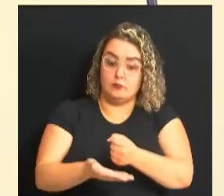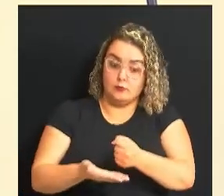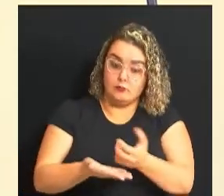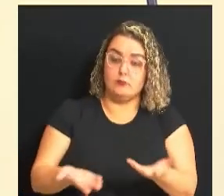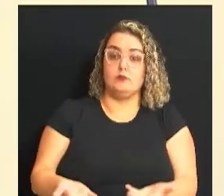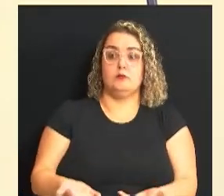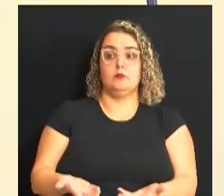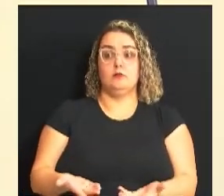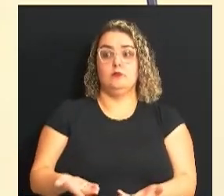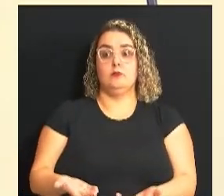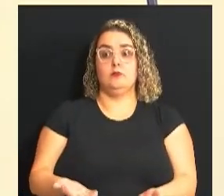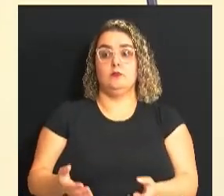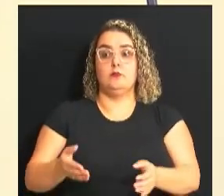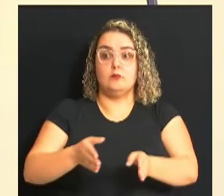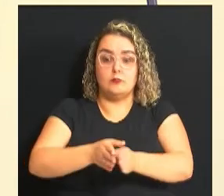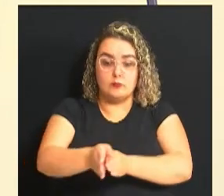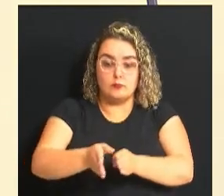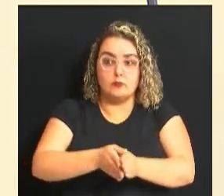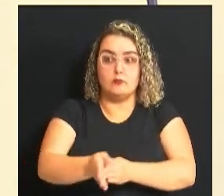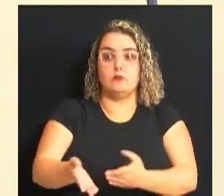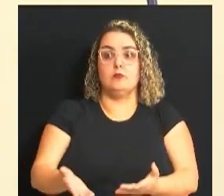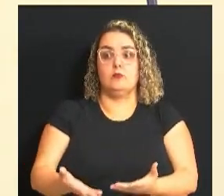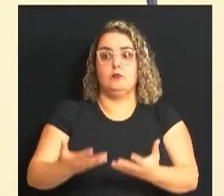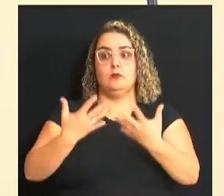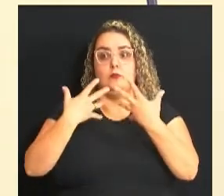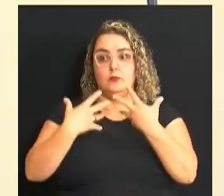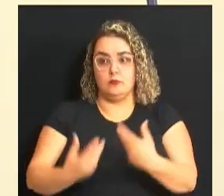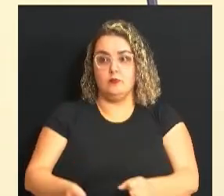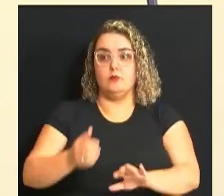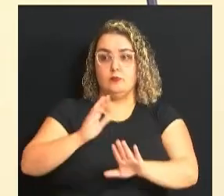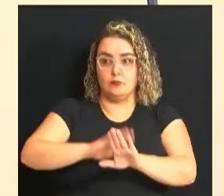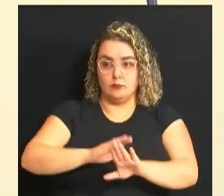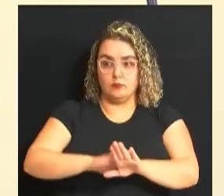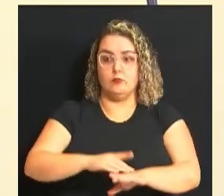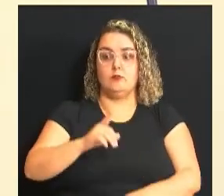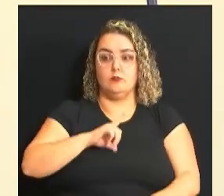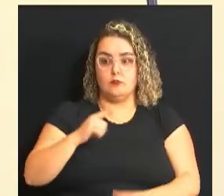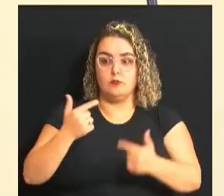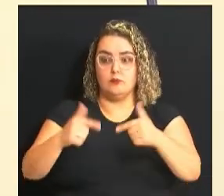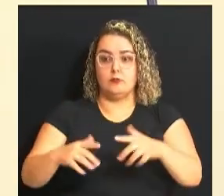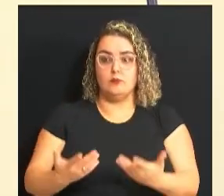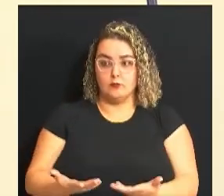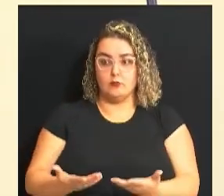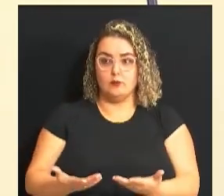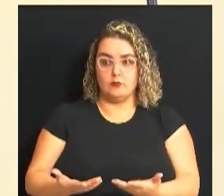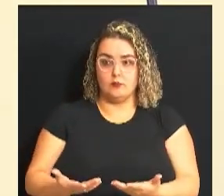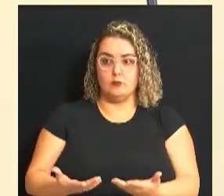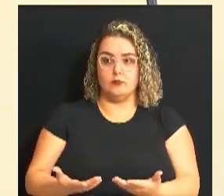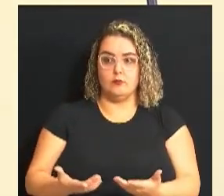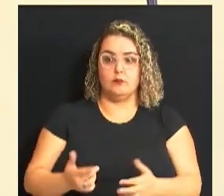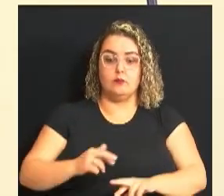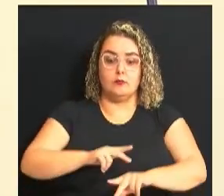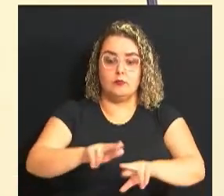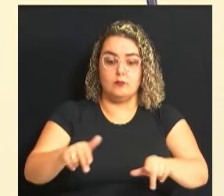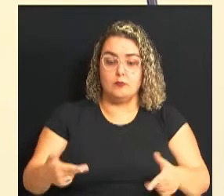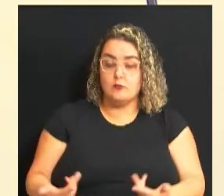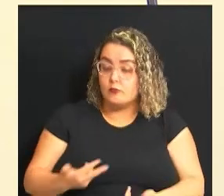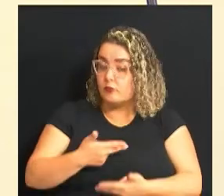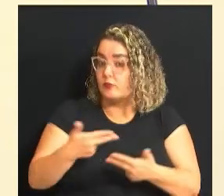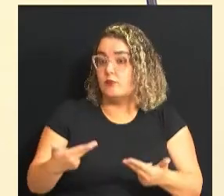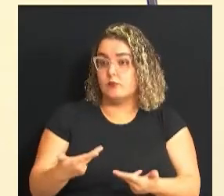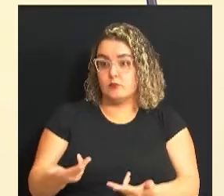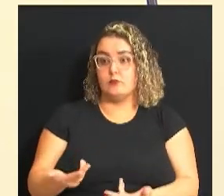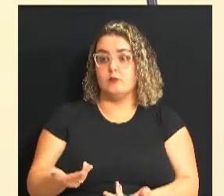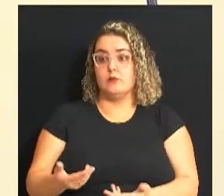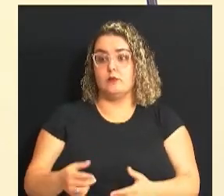conselho esteja, assim que assumir a função, ele tenha um local para funcionar. Então, demanda muito. Com relação à